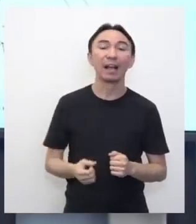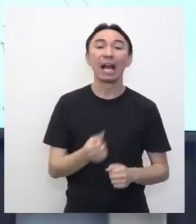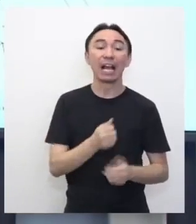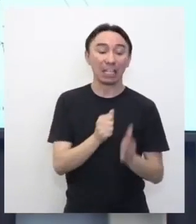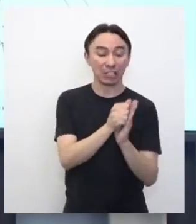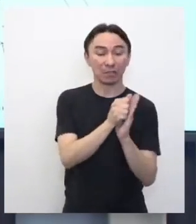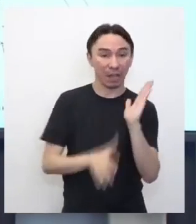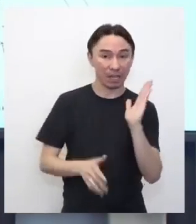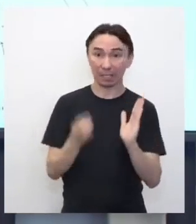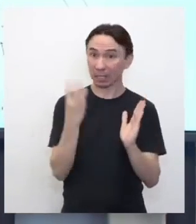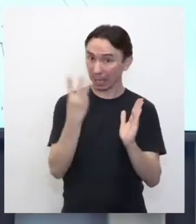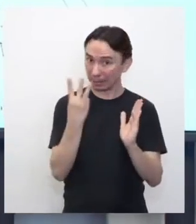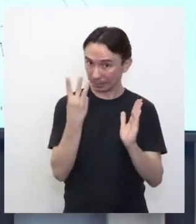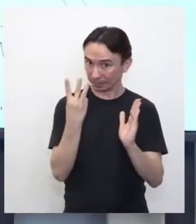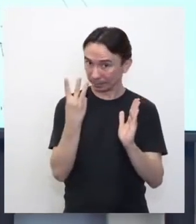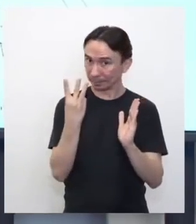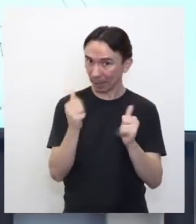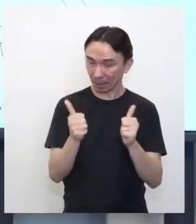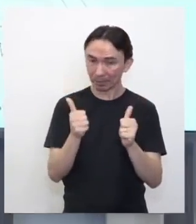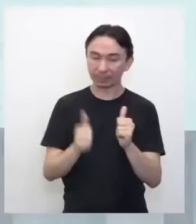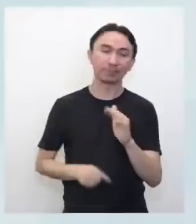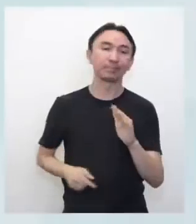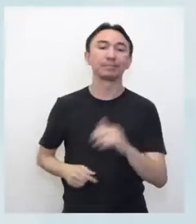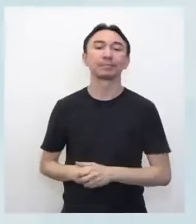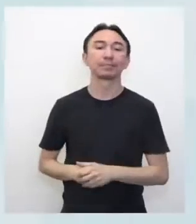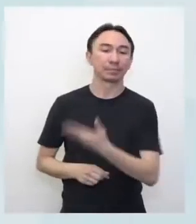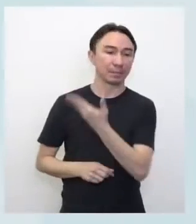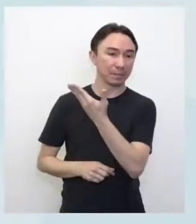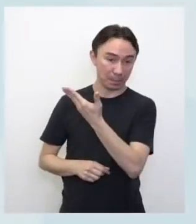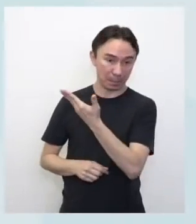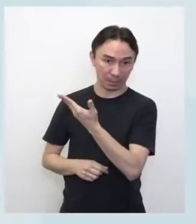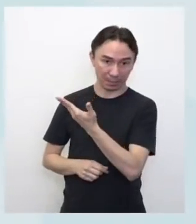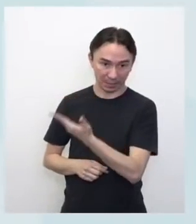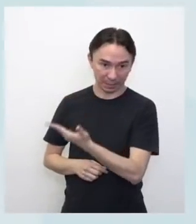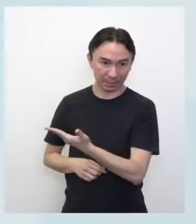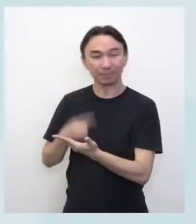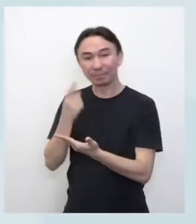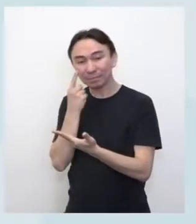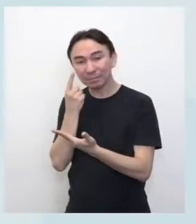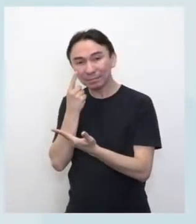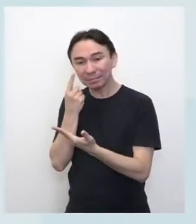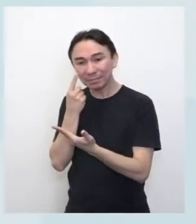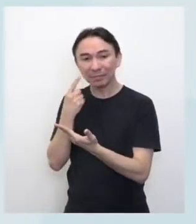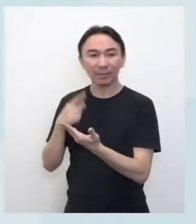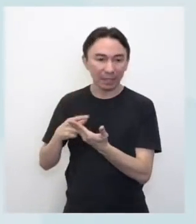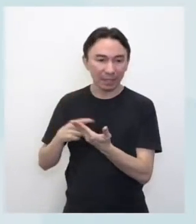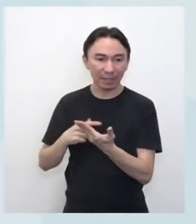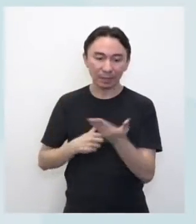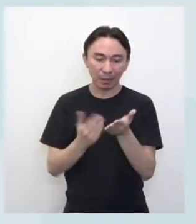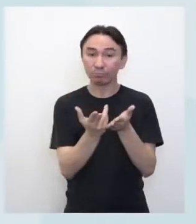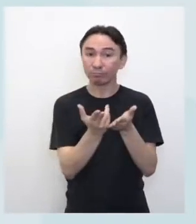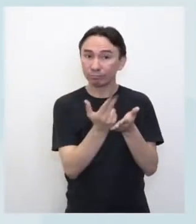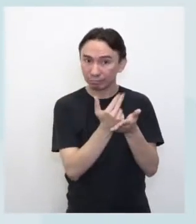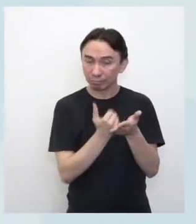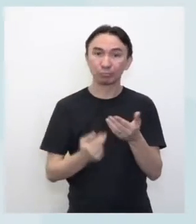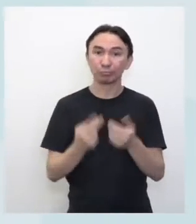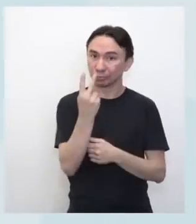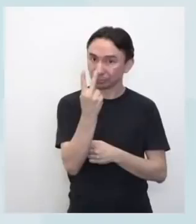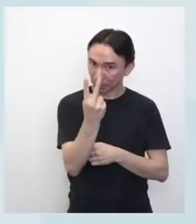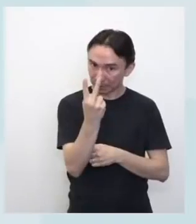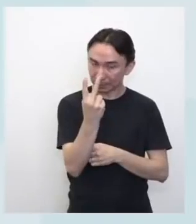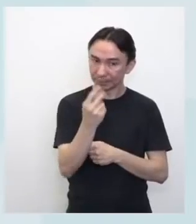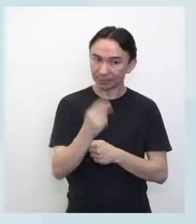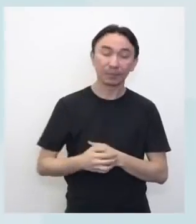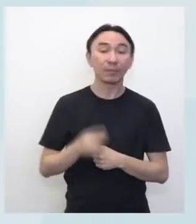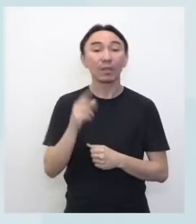atividade 3, da página 59. Então, eu quero que você observe essas duas figuras e fale para mim